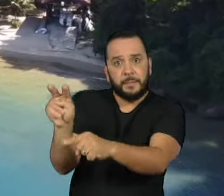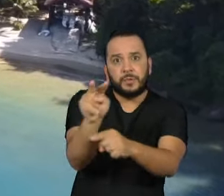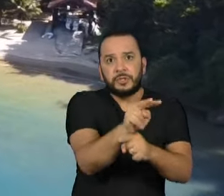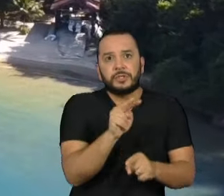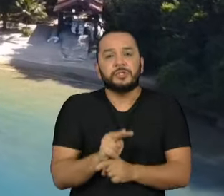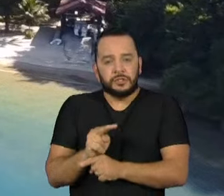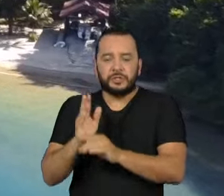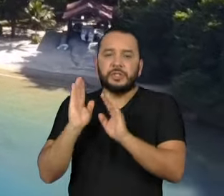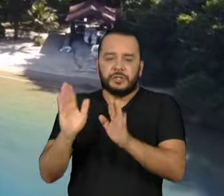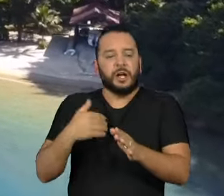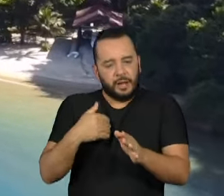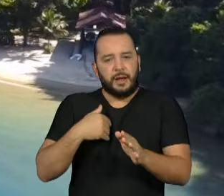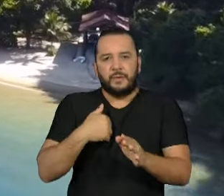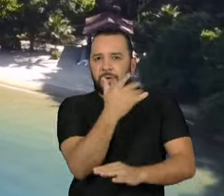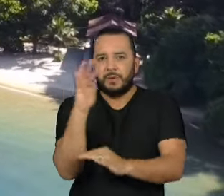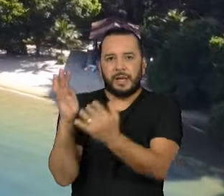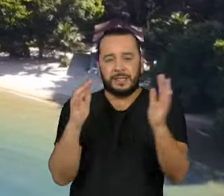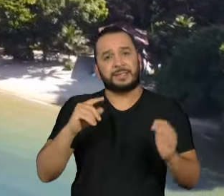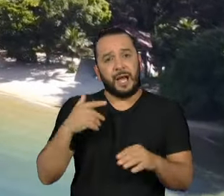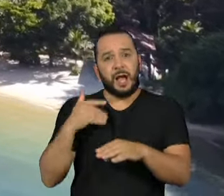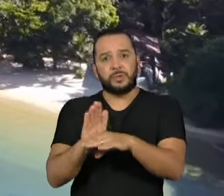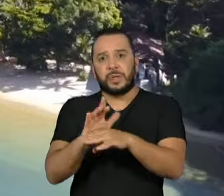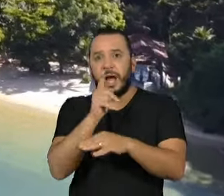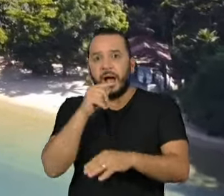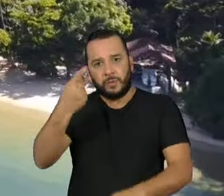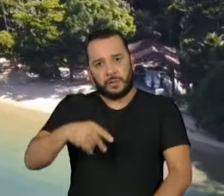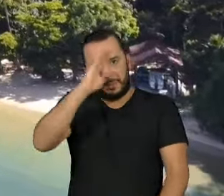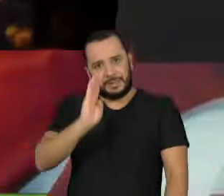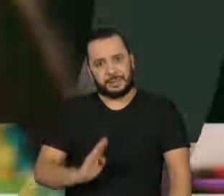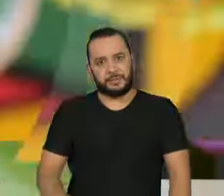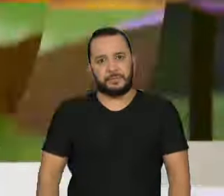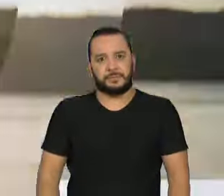como a produção de água para os brasileiros.